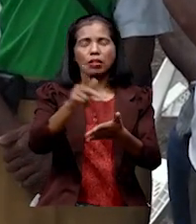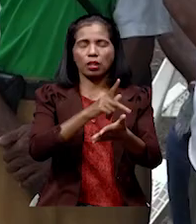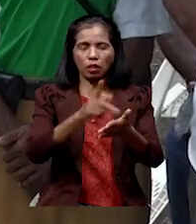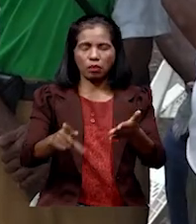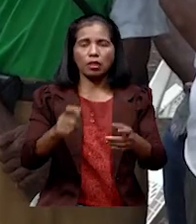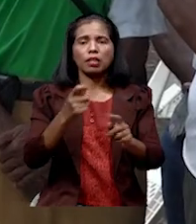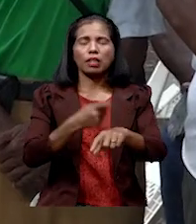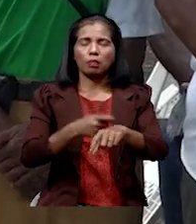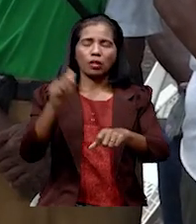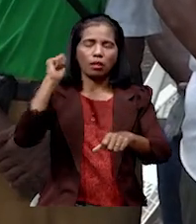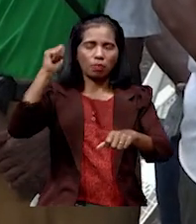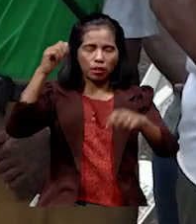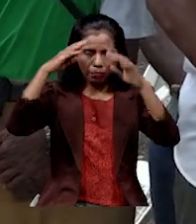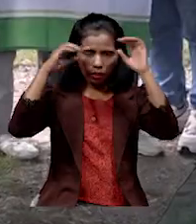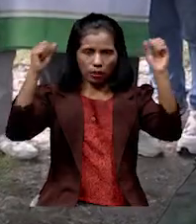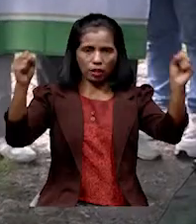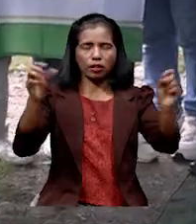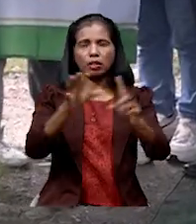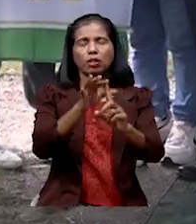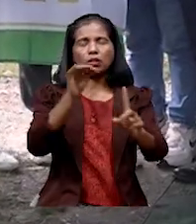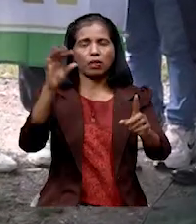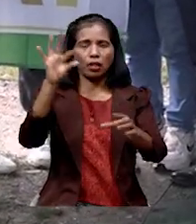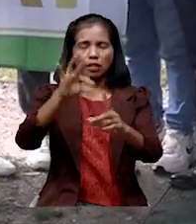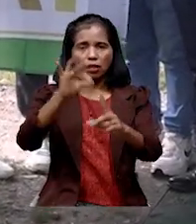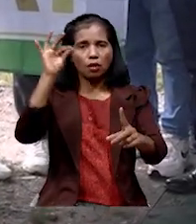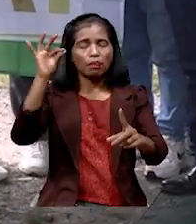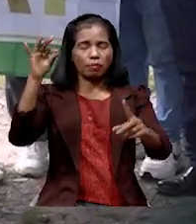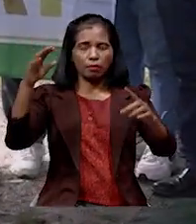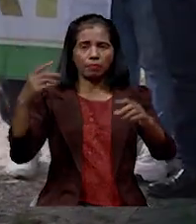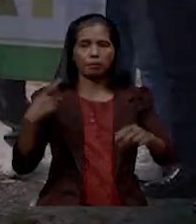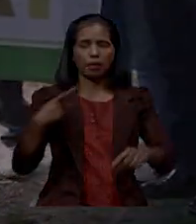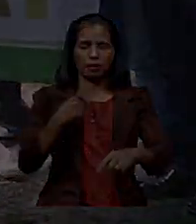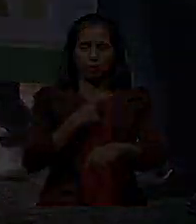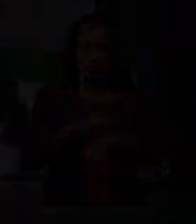kampanya belisaung presidensial atau elisaung parlamentar. Jimmy Fernandes, GMN.